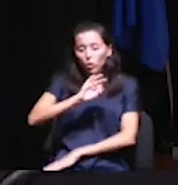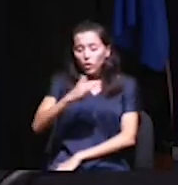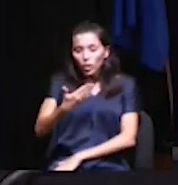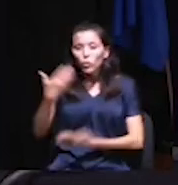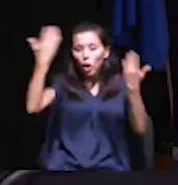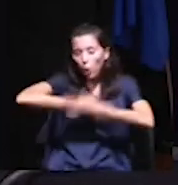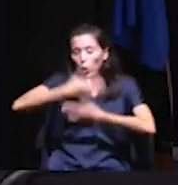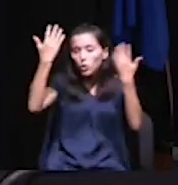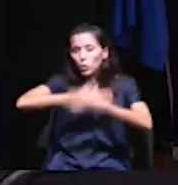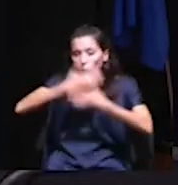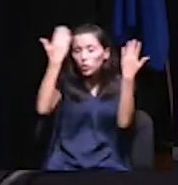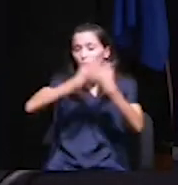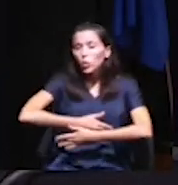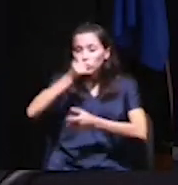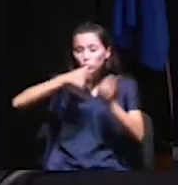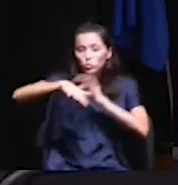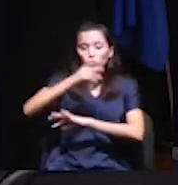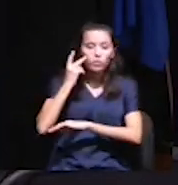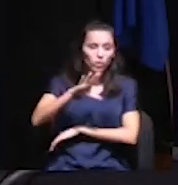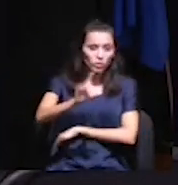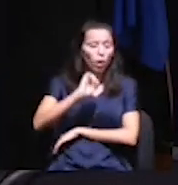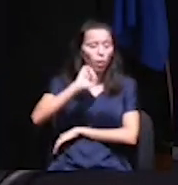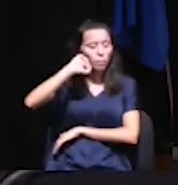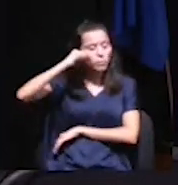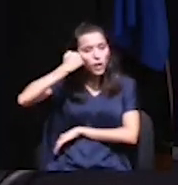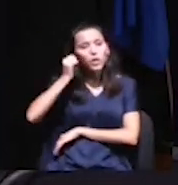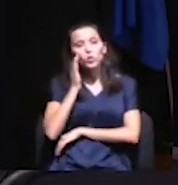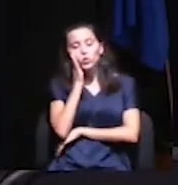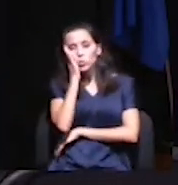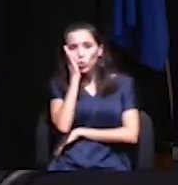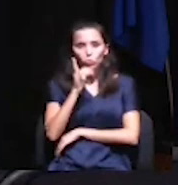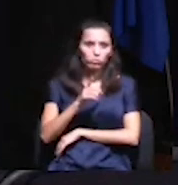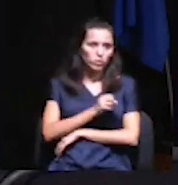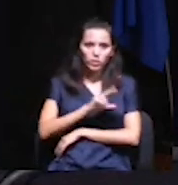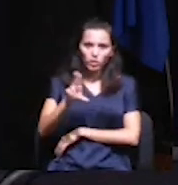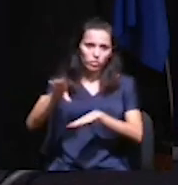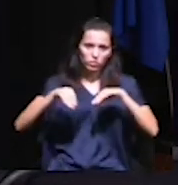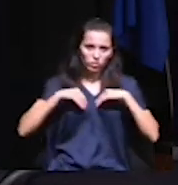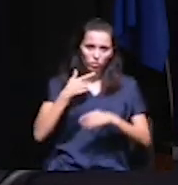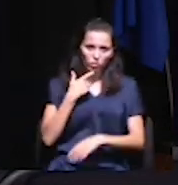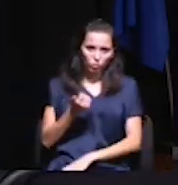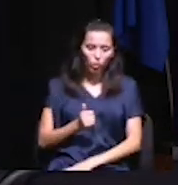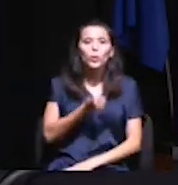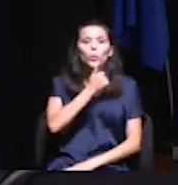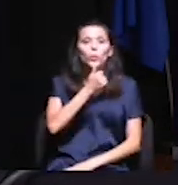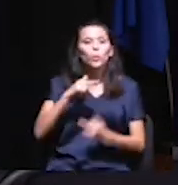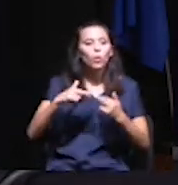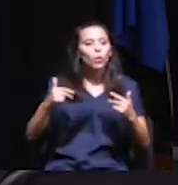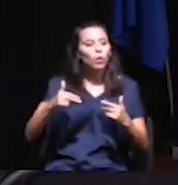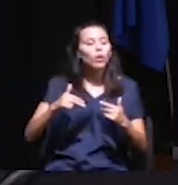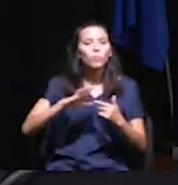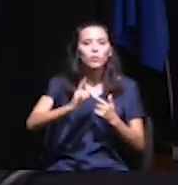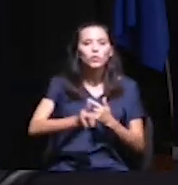seguidas em que os lisboetas verão o seu sono ainda mais perturbado o que o livro considera absolutamente inaceitável E qual é que é a posição da câmera